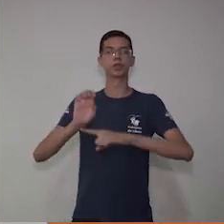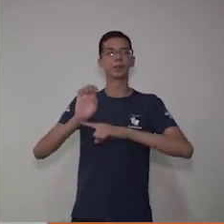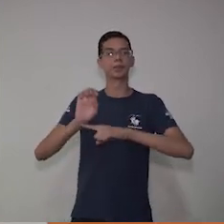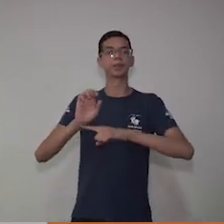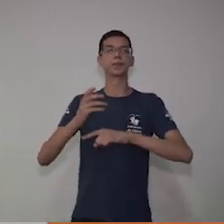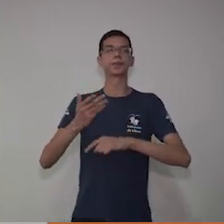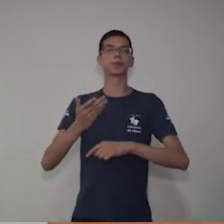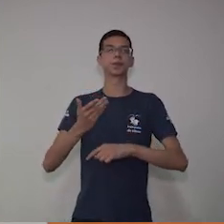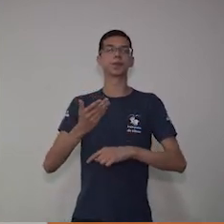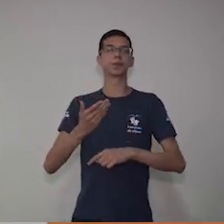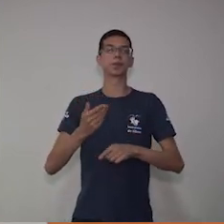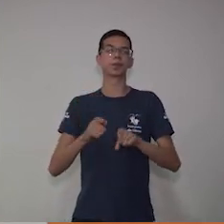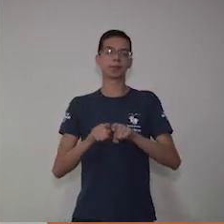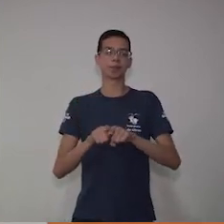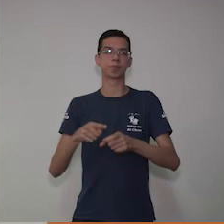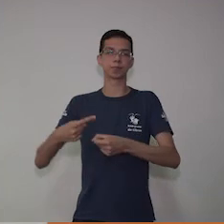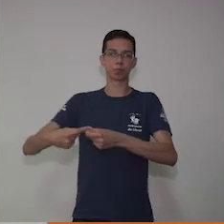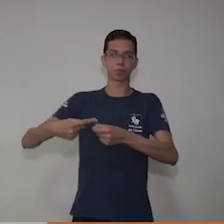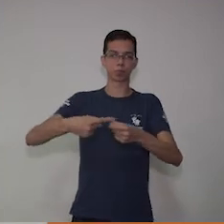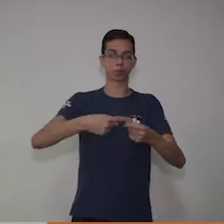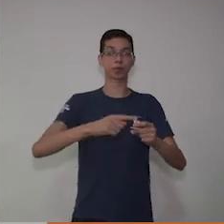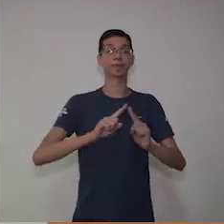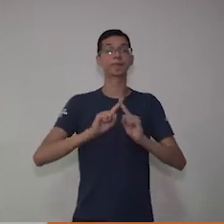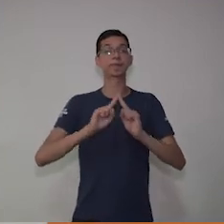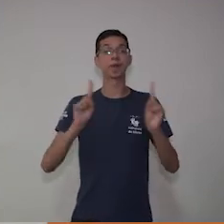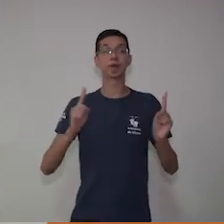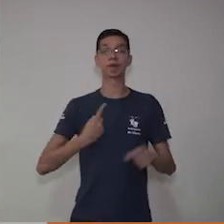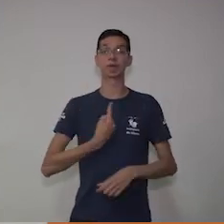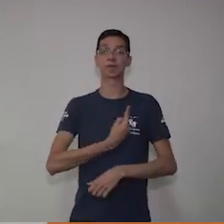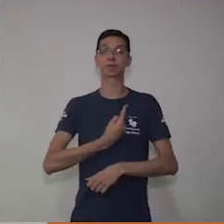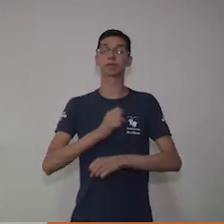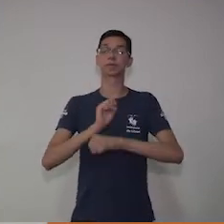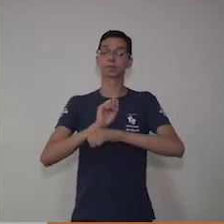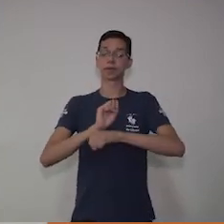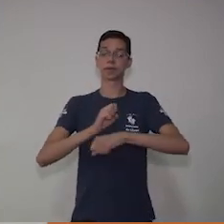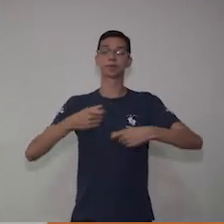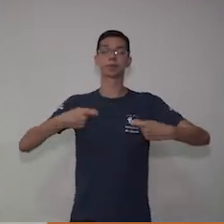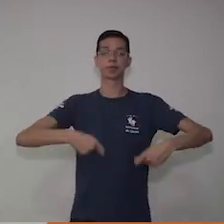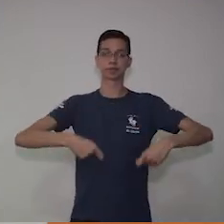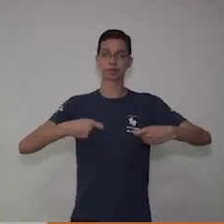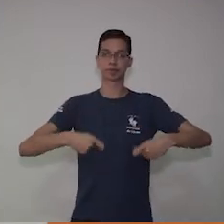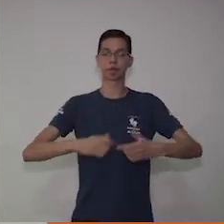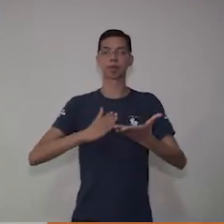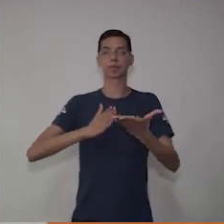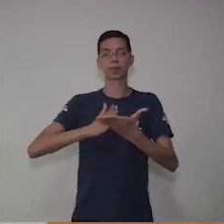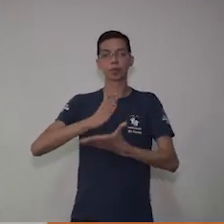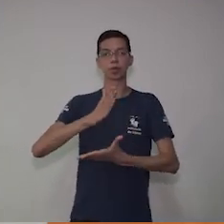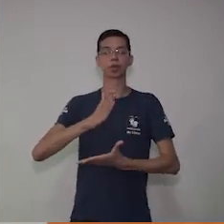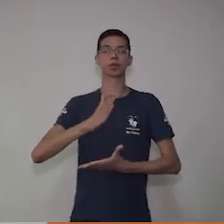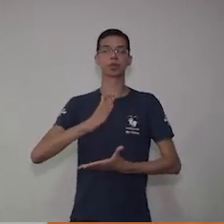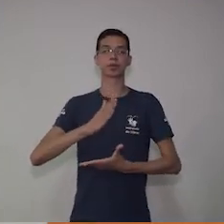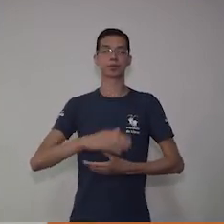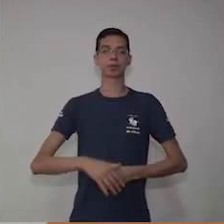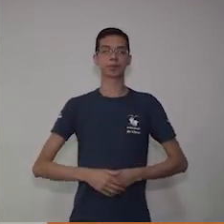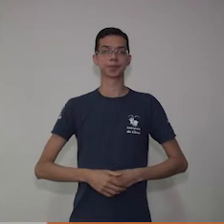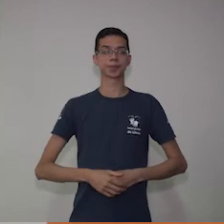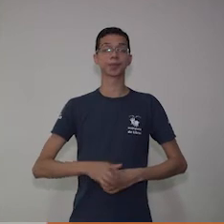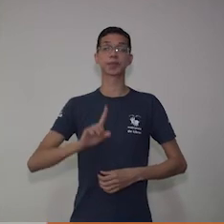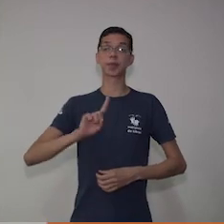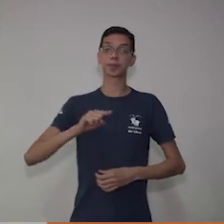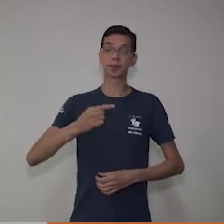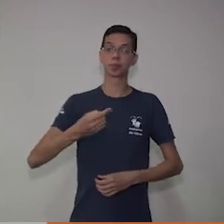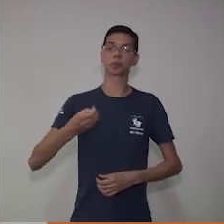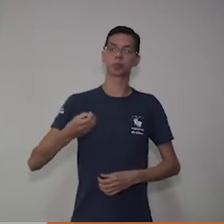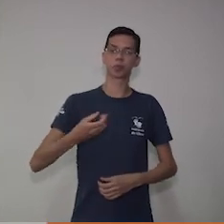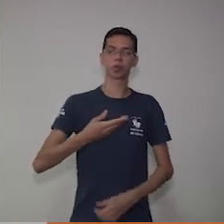municípios. Obviamente, nós precisamos aguardar a aprovação e a liberação de novas vacinas, de